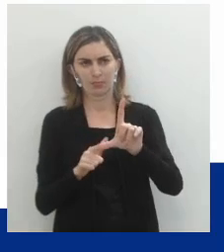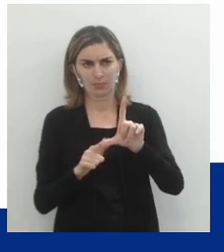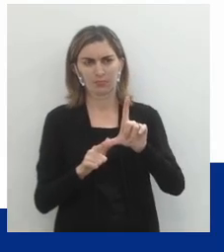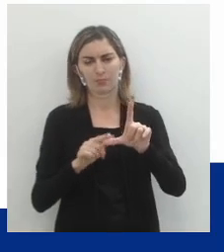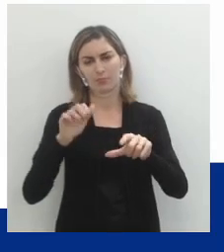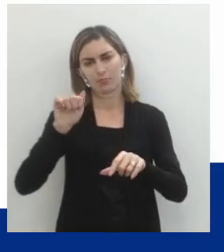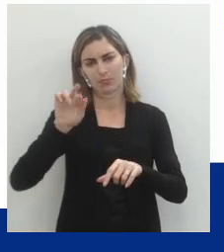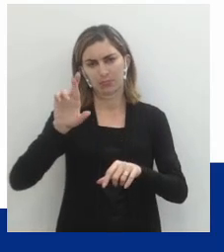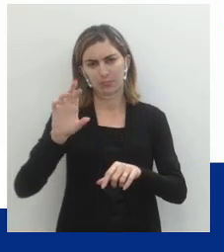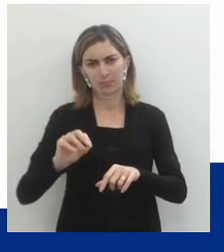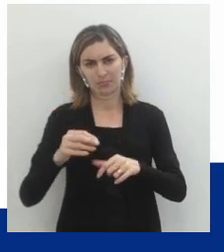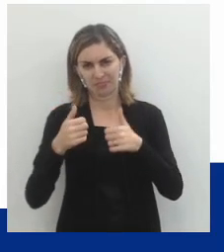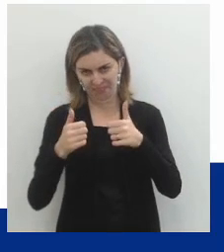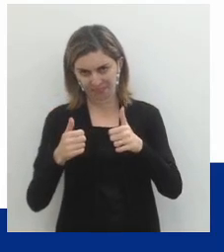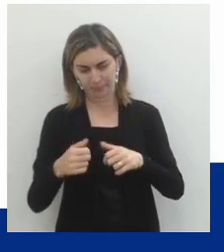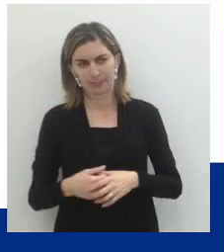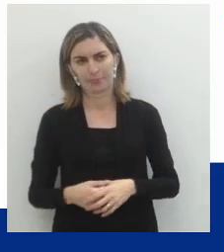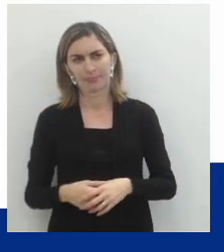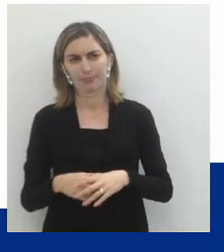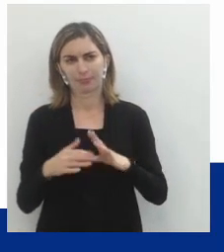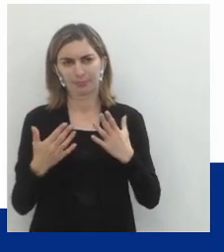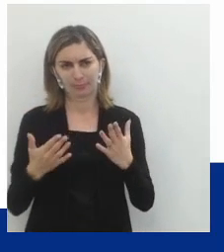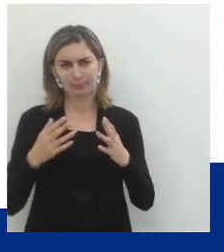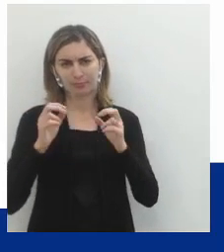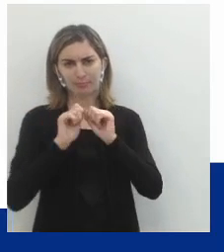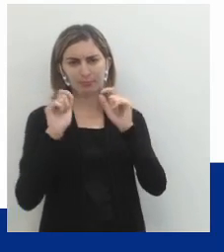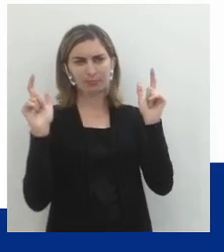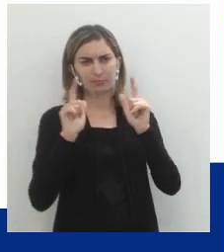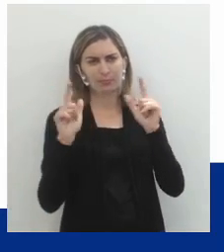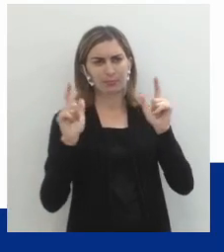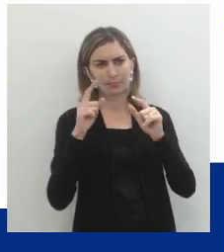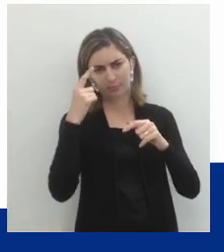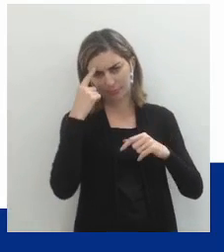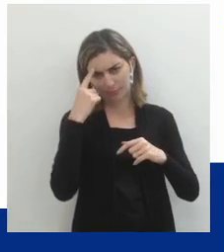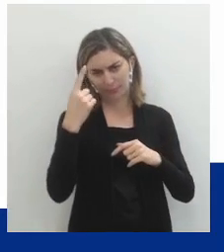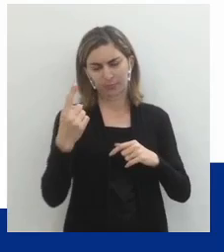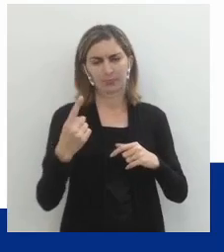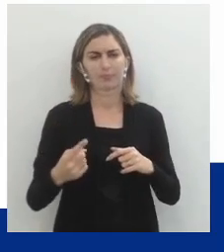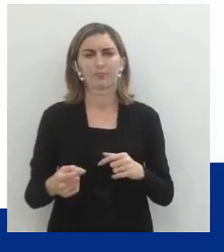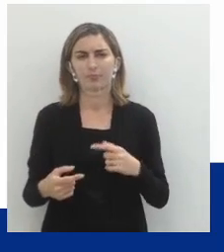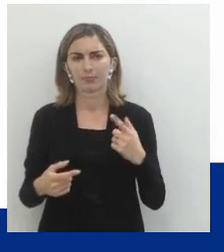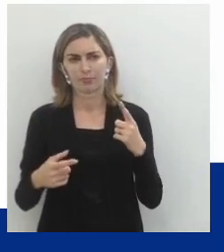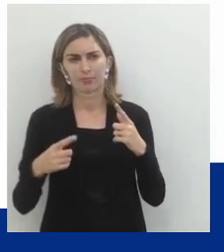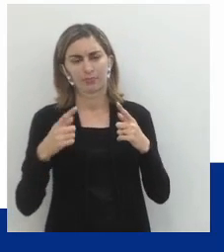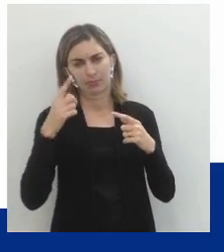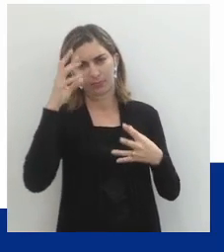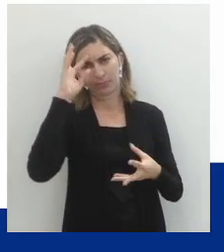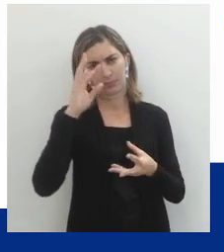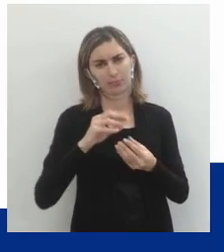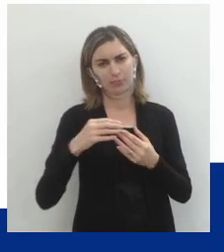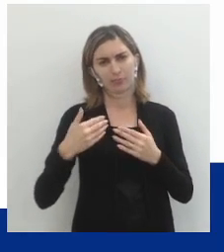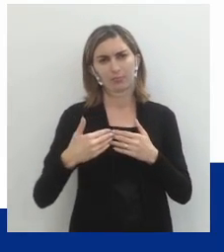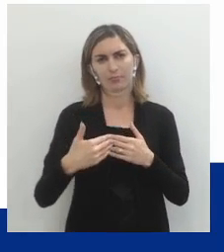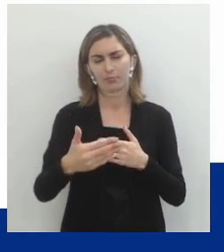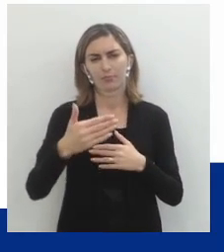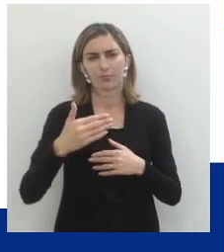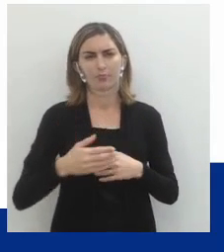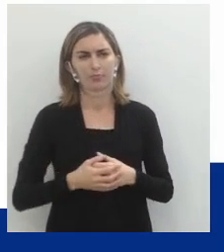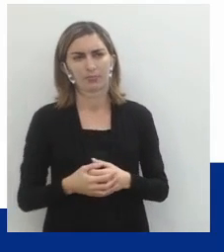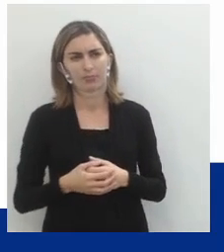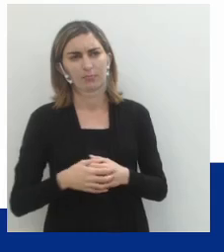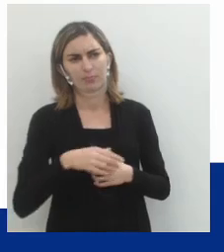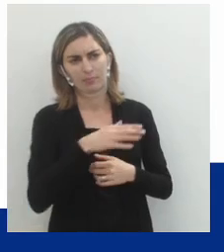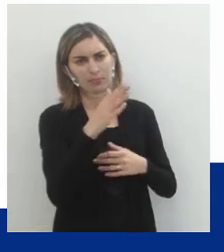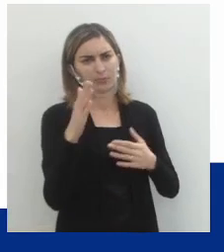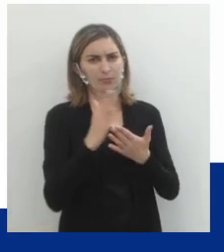do arco, beleza? Tranquilo? Então fica ligado nessa ideia, que é o que vai nortear a nossa aula a partir de agora. Olha só,